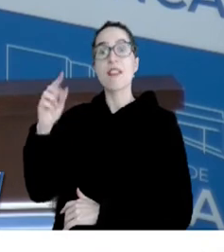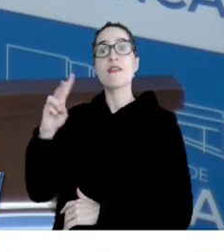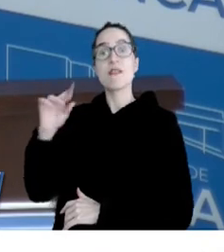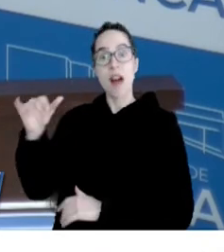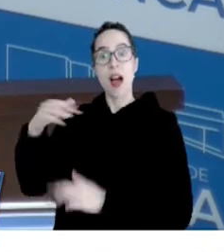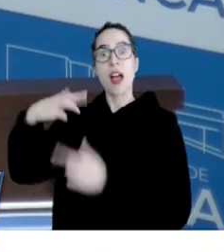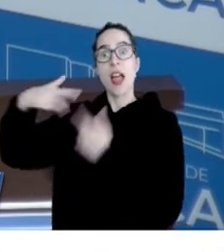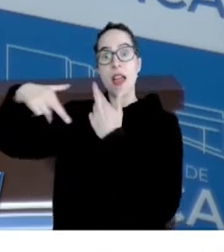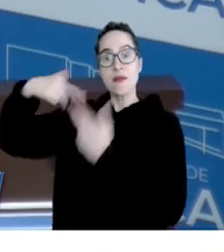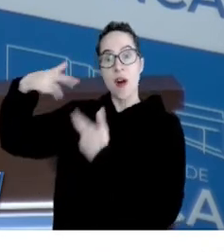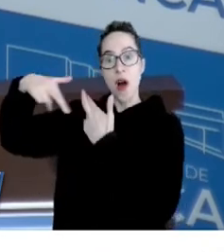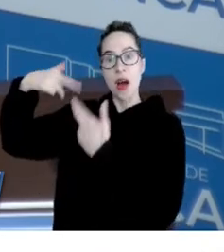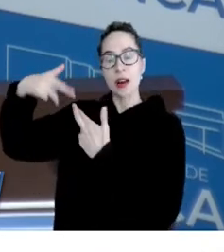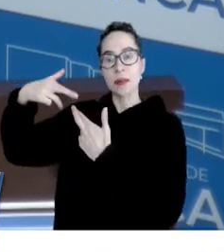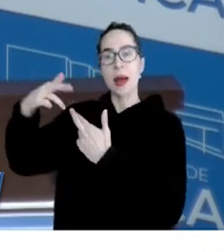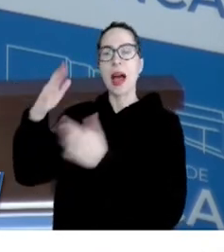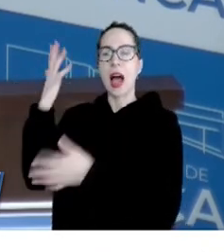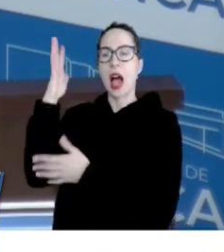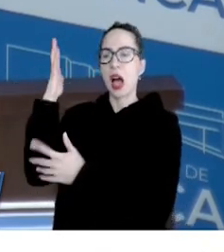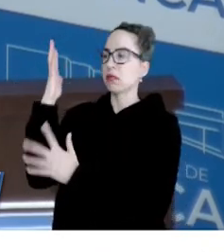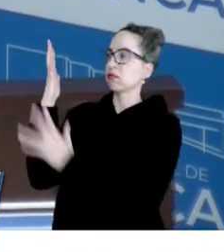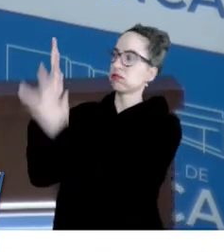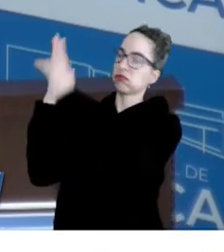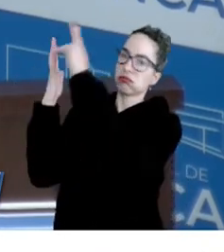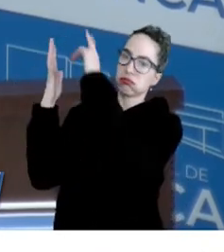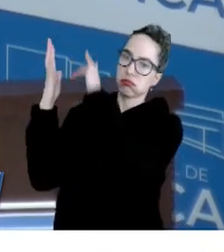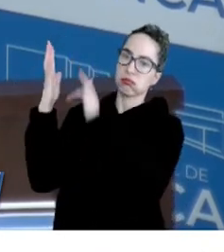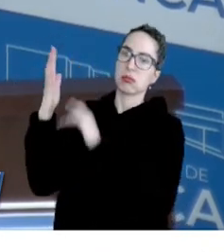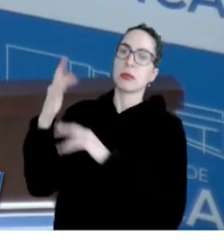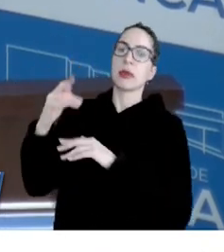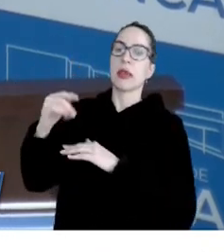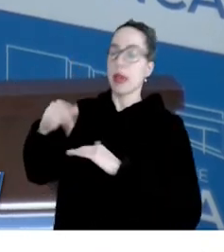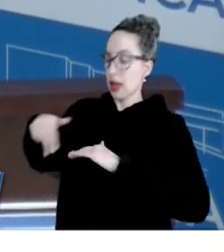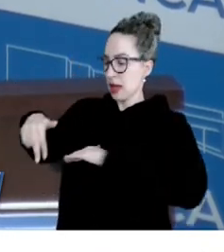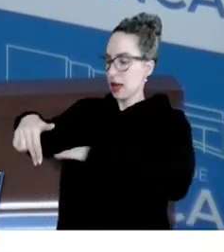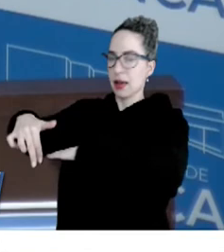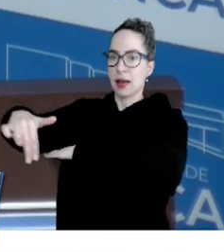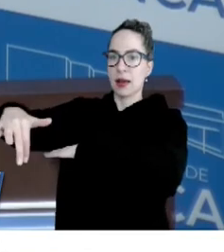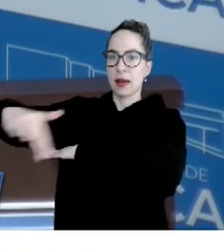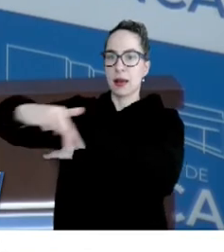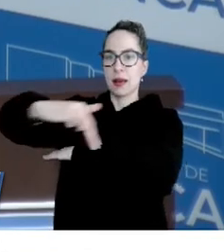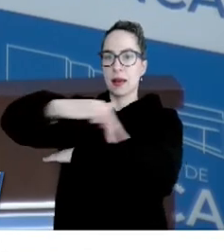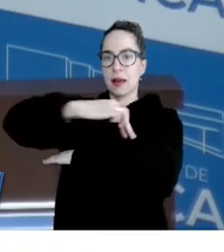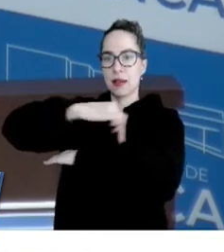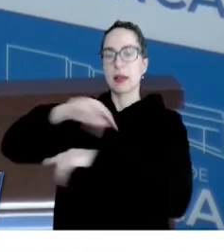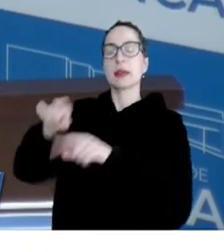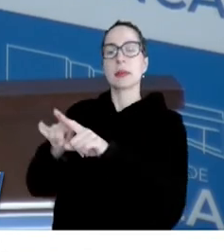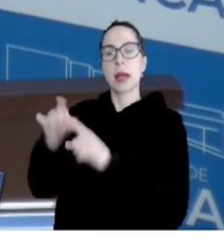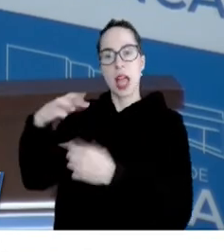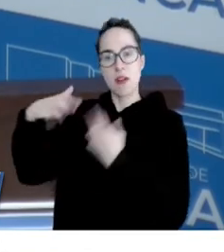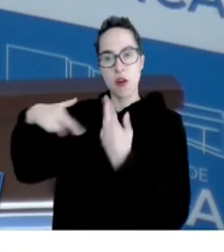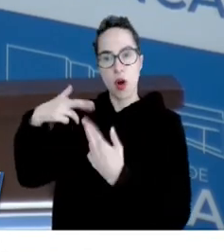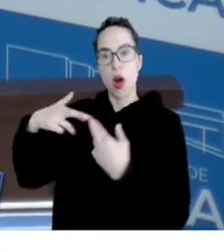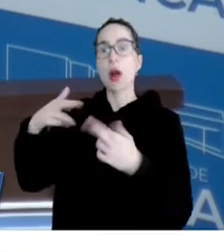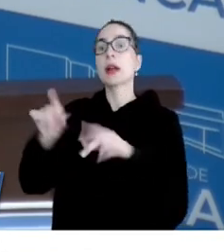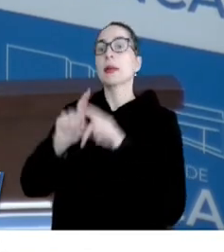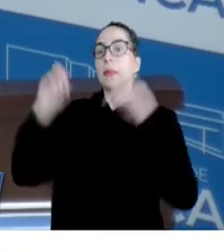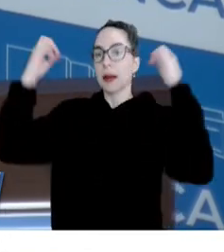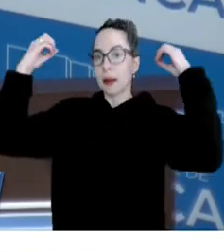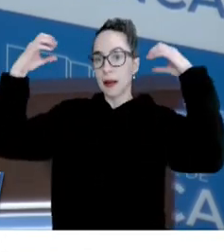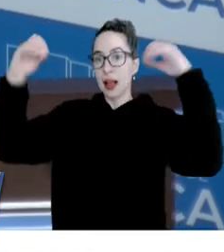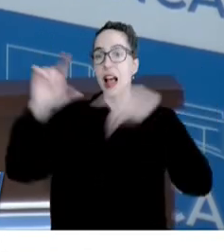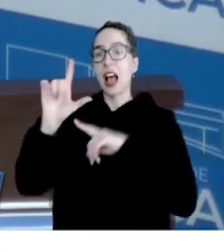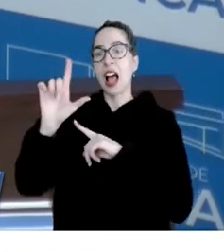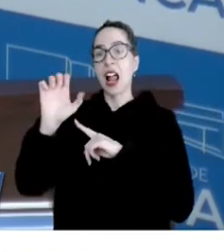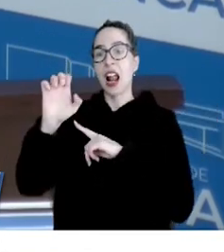Haverá a poda das árvores, a calçada, será feito também a iluminação de LED